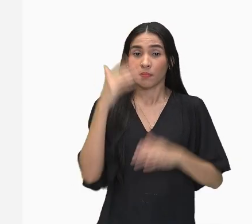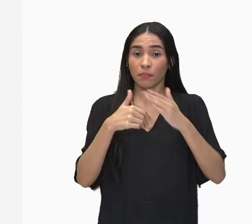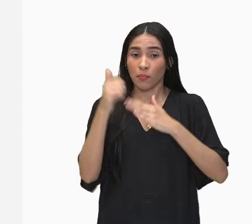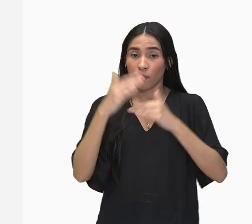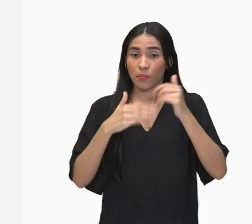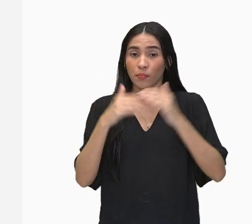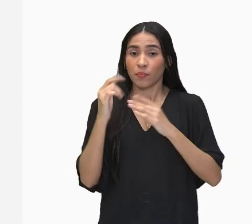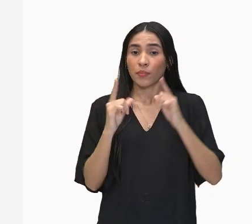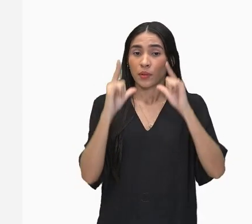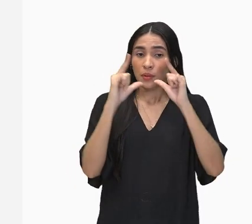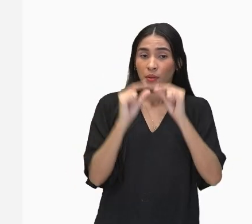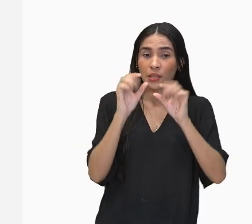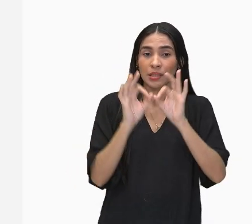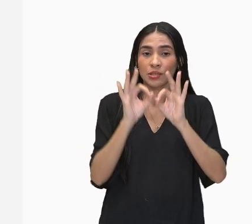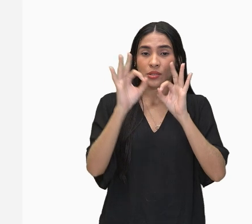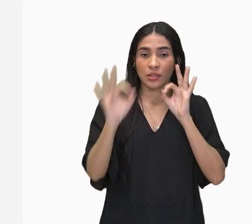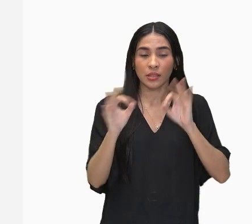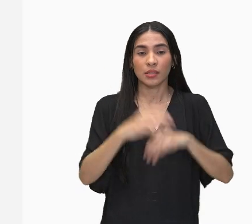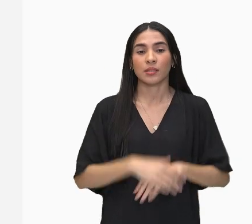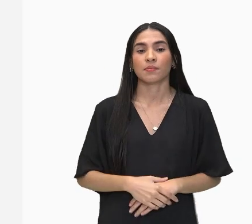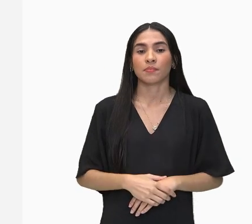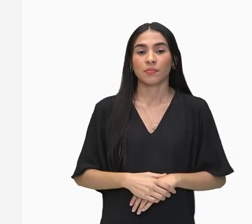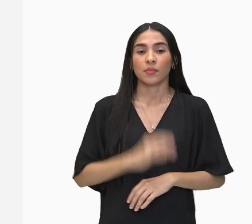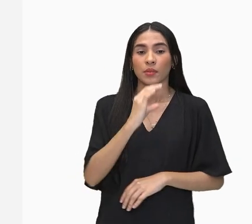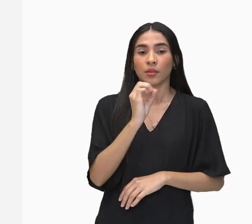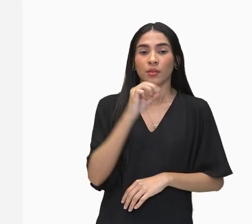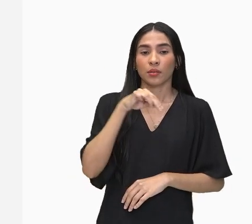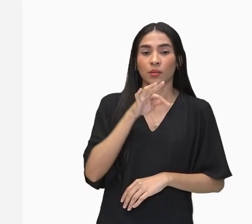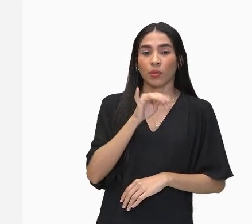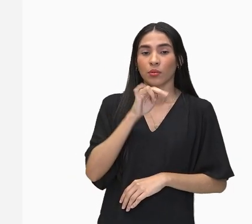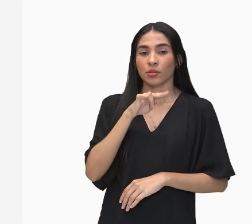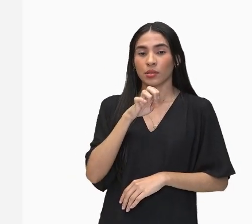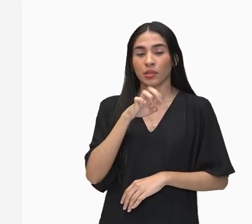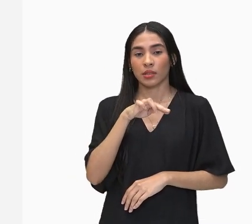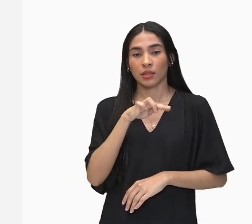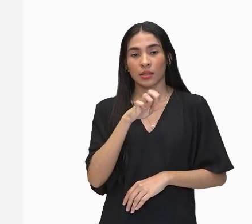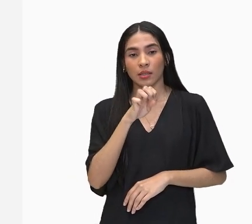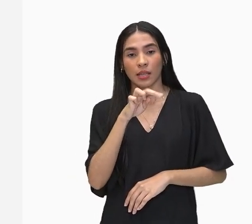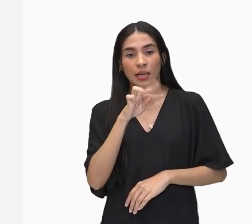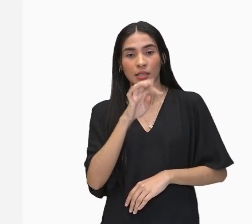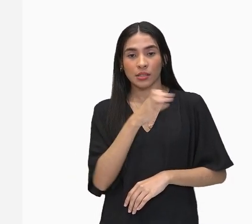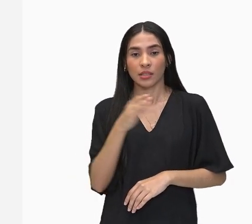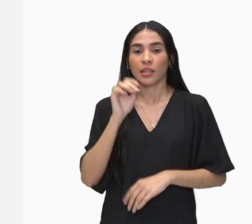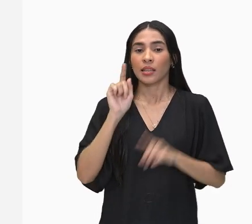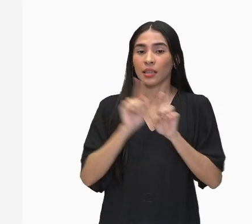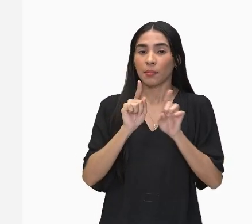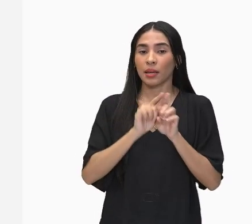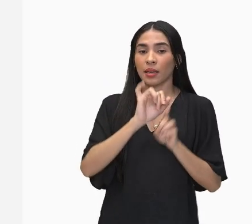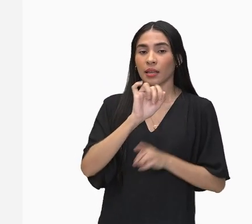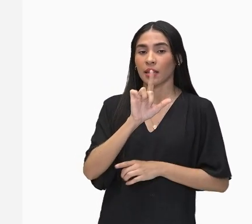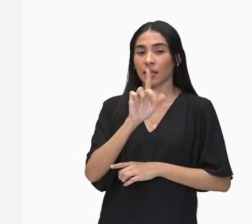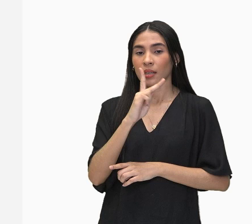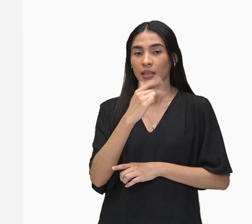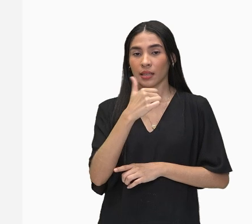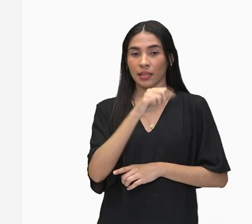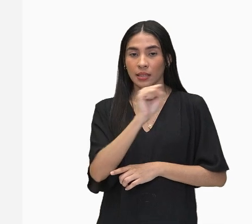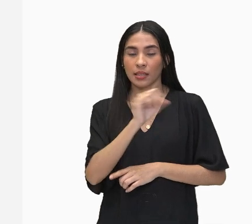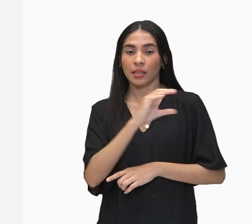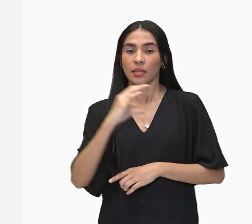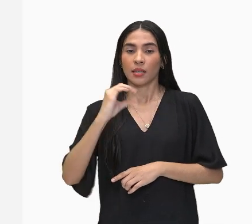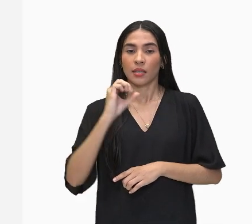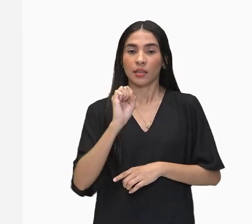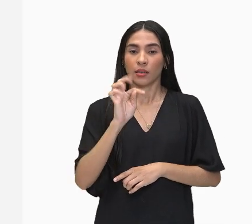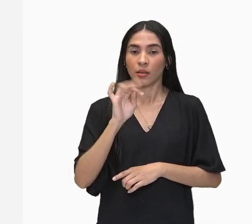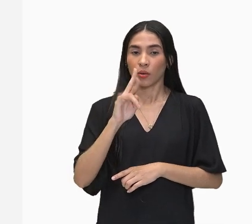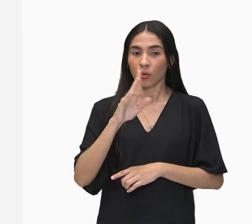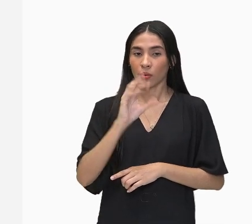travessias curtas, como entre o continente e as ilhas costeiras. E aí nós temos como exemplo a travessia de Santos